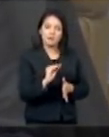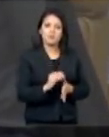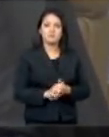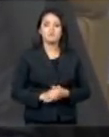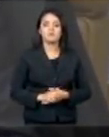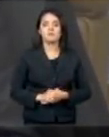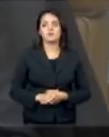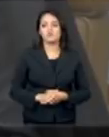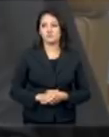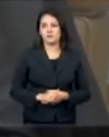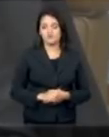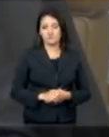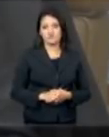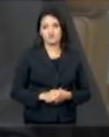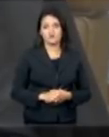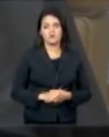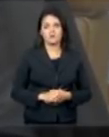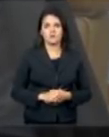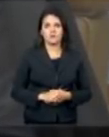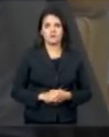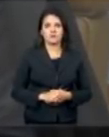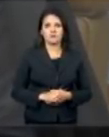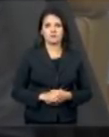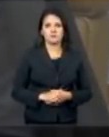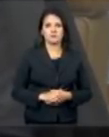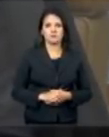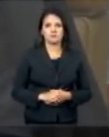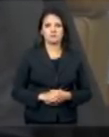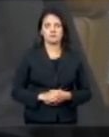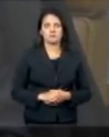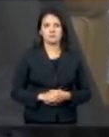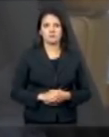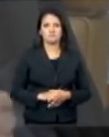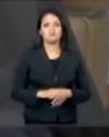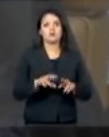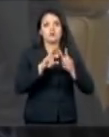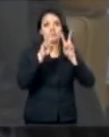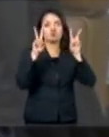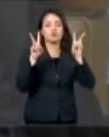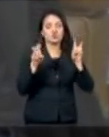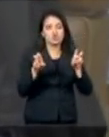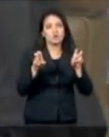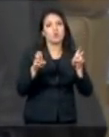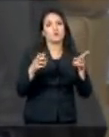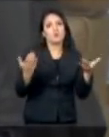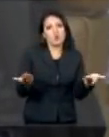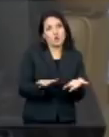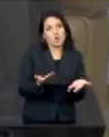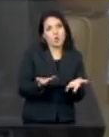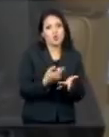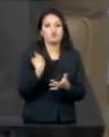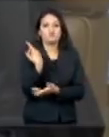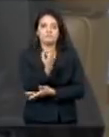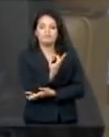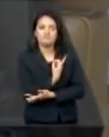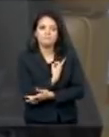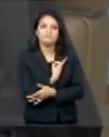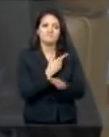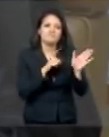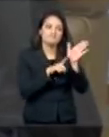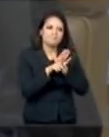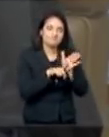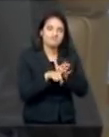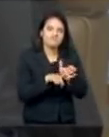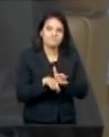propósito dessa é desse tema que estamos aqui há a a examinar